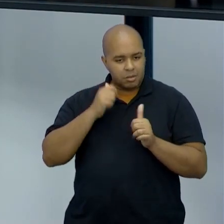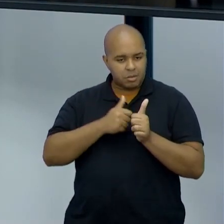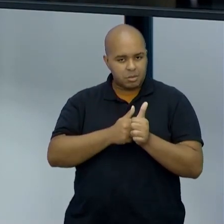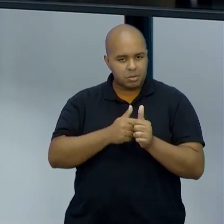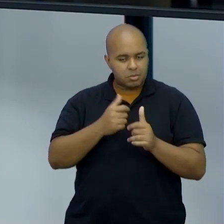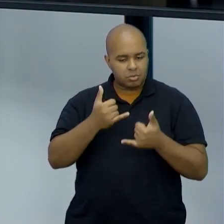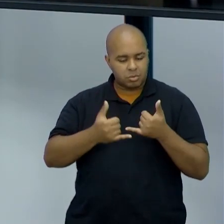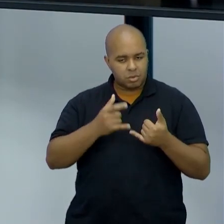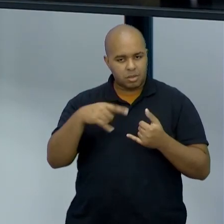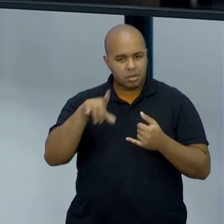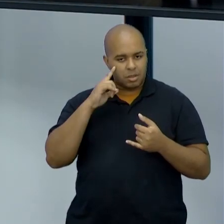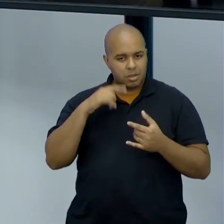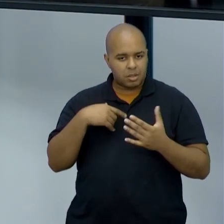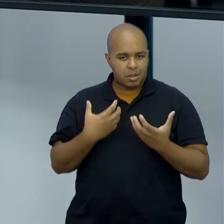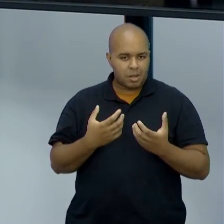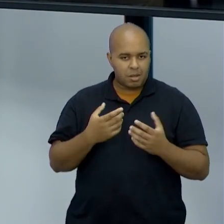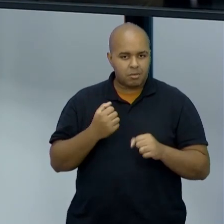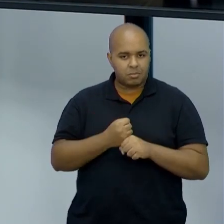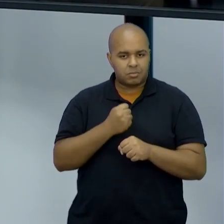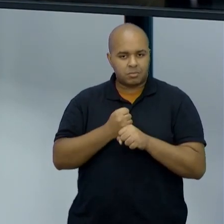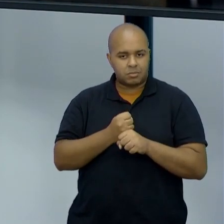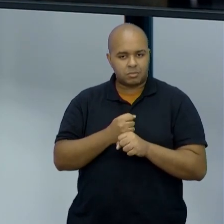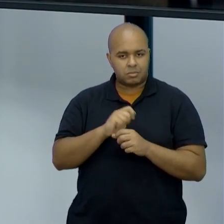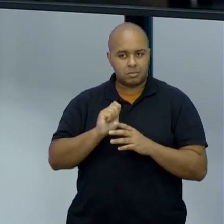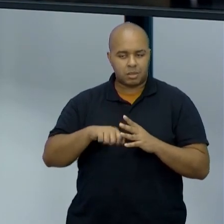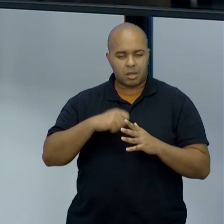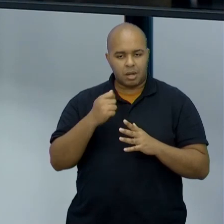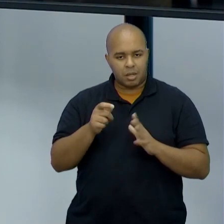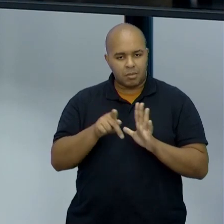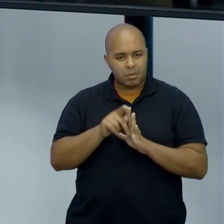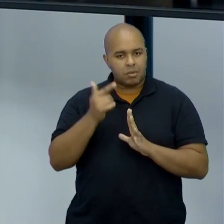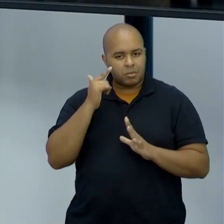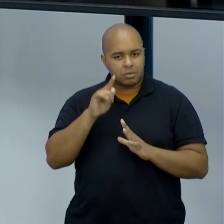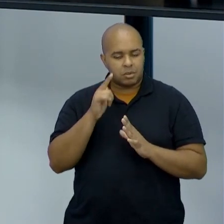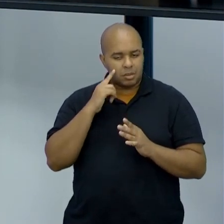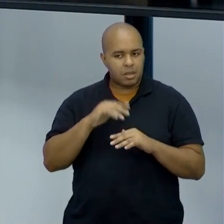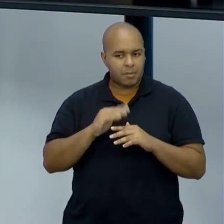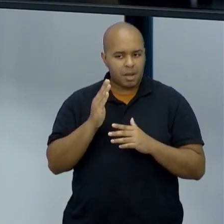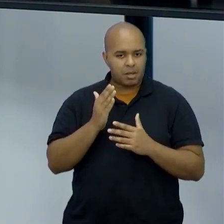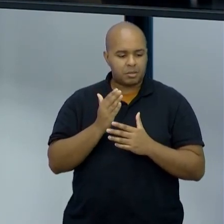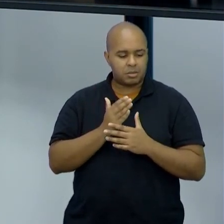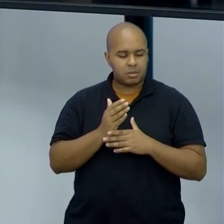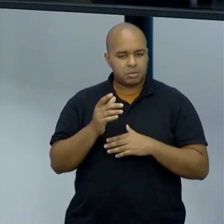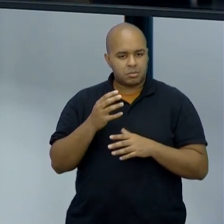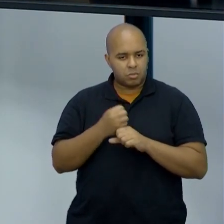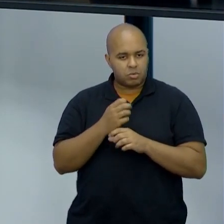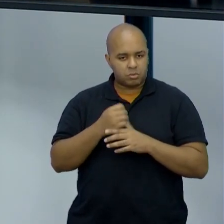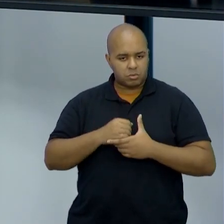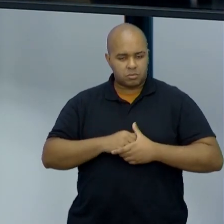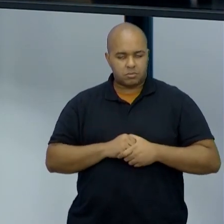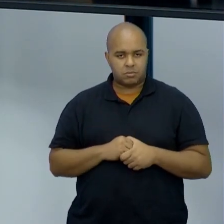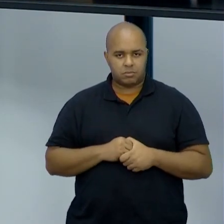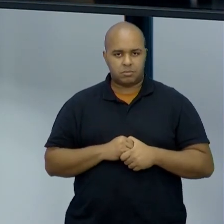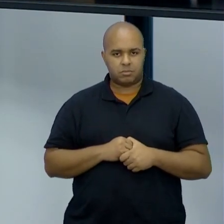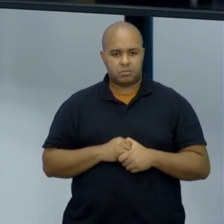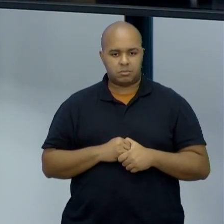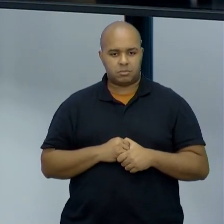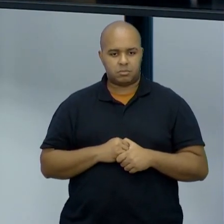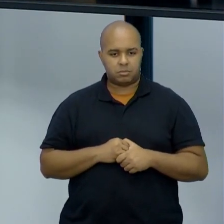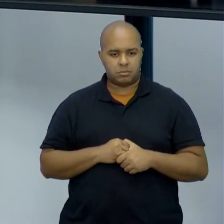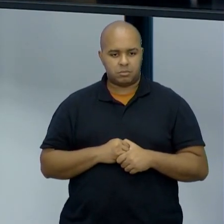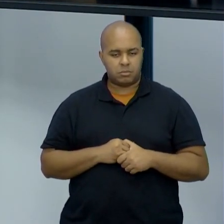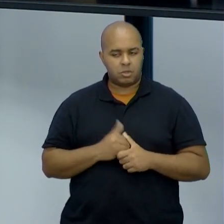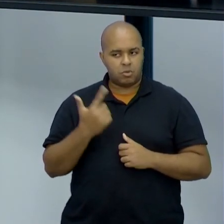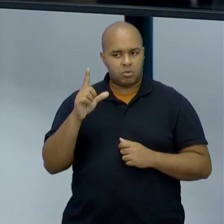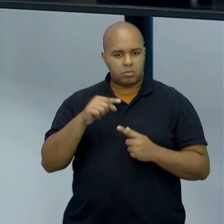direcionar o jogador a que ele queira construir cartas da África Ocidental para ganhar mais pontos.